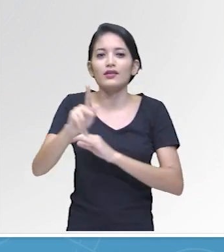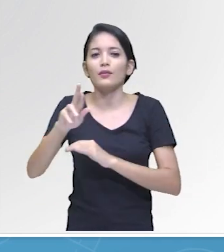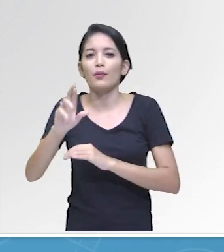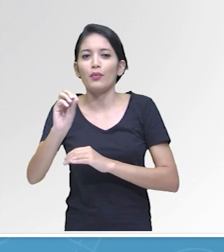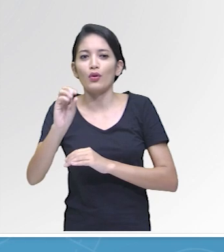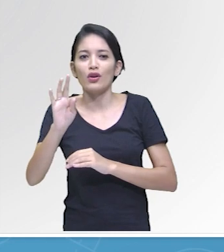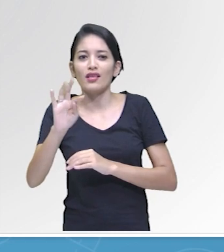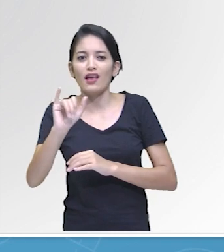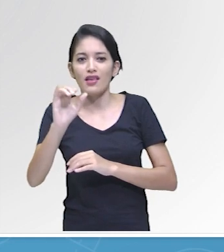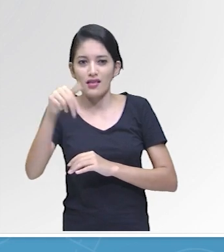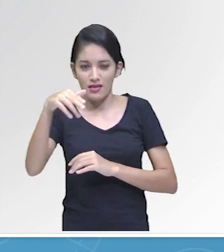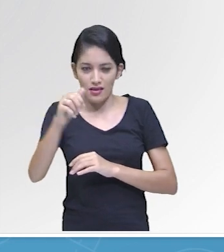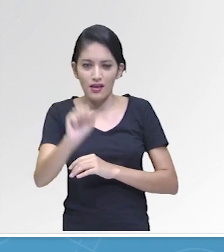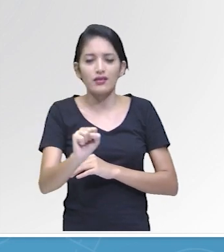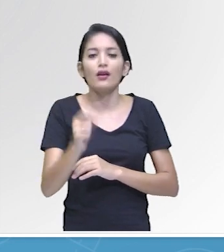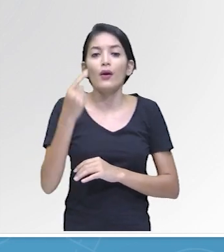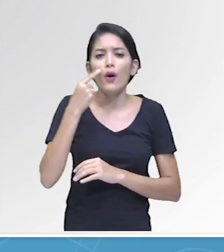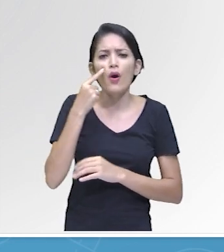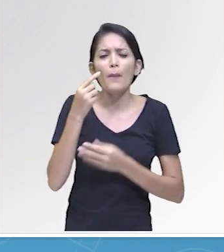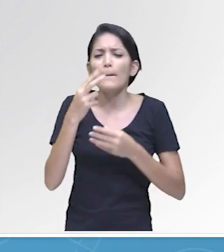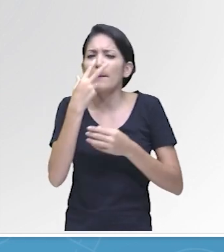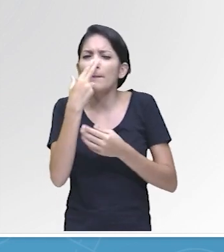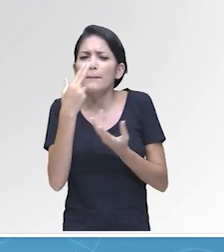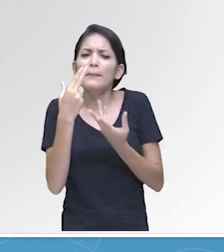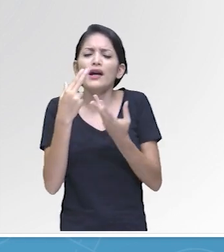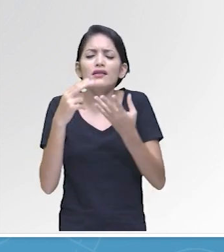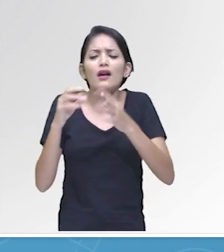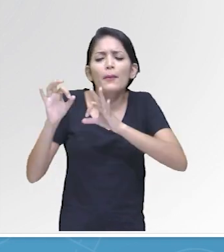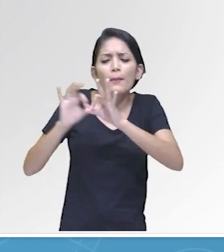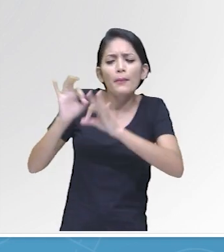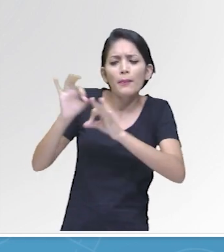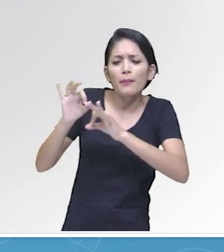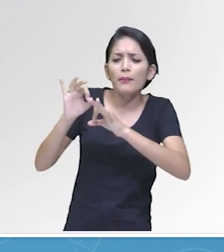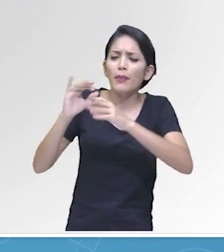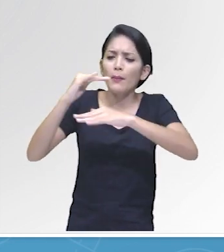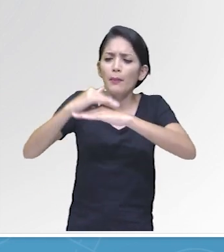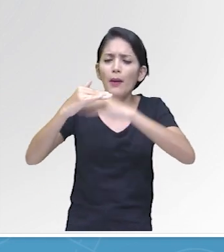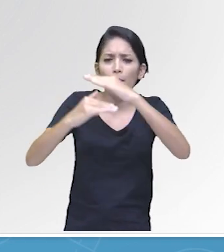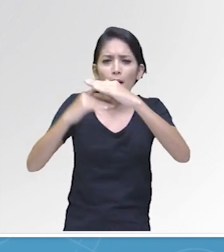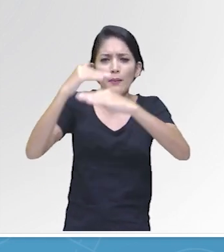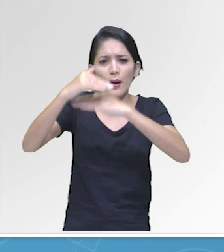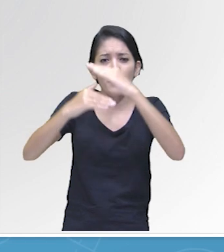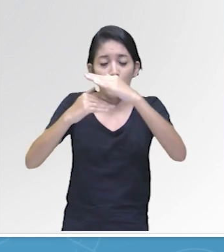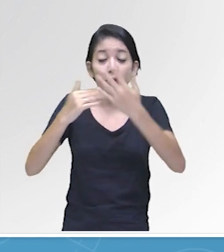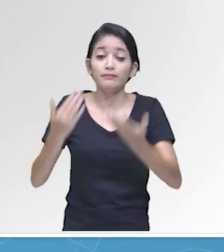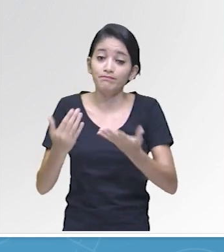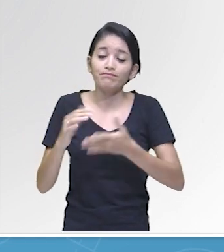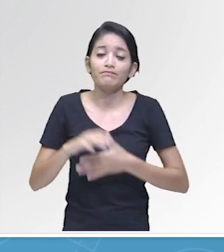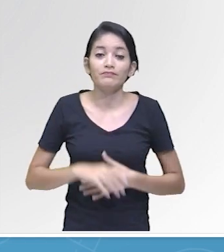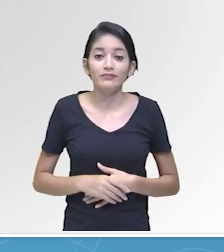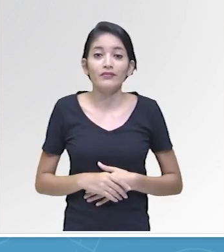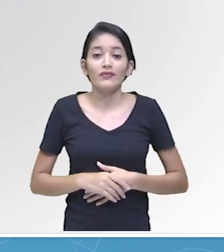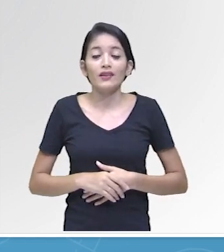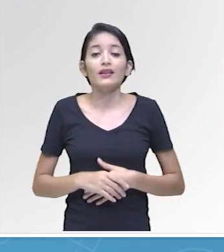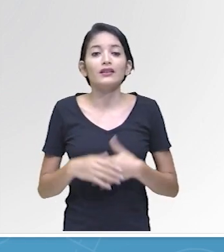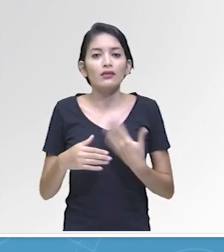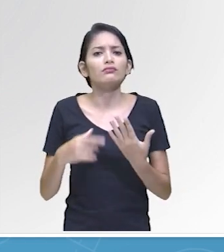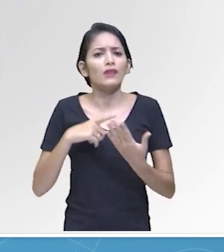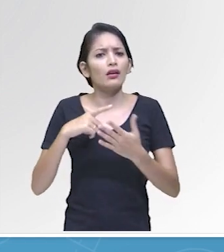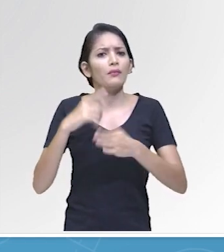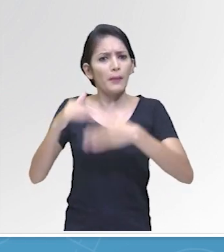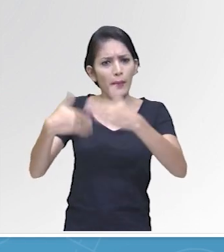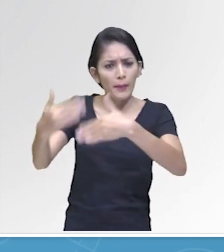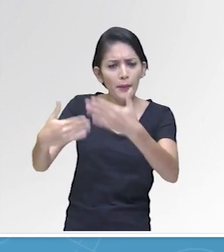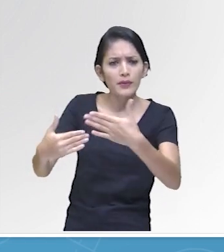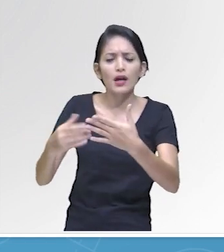a estrutura, como ele parece um monte de saquinhos montados um em cima do outro. Exatamente, vai se tendo a produção e uma forma